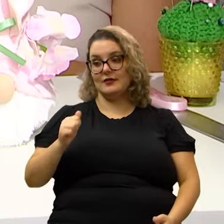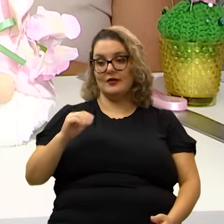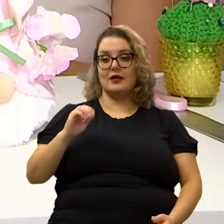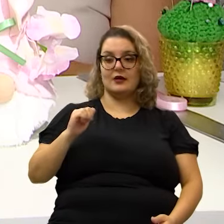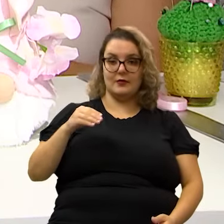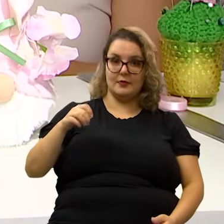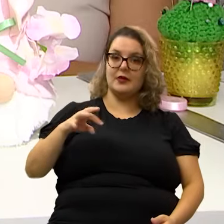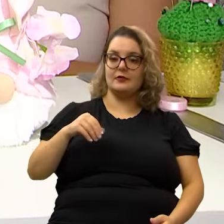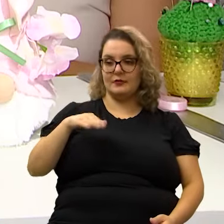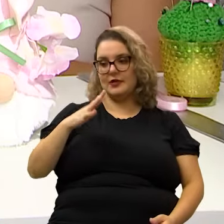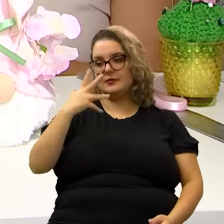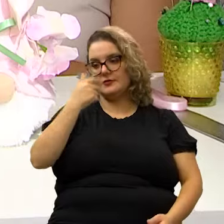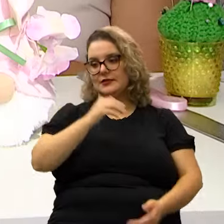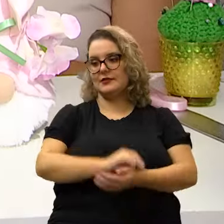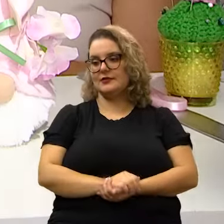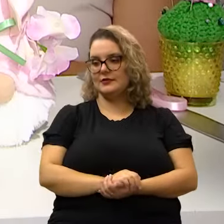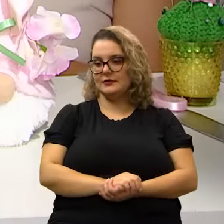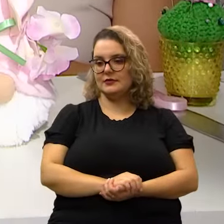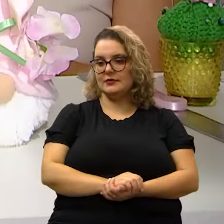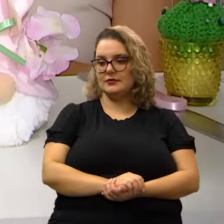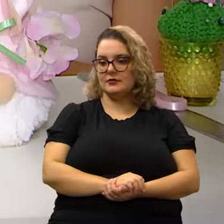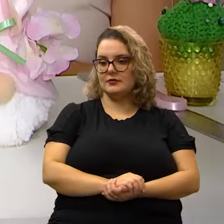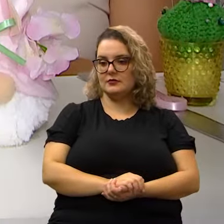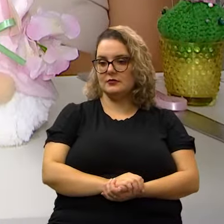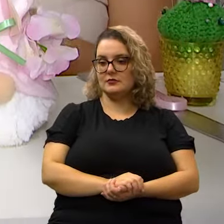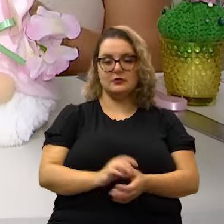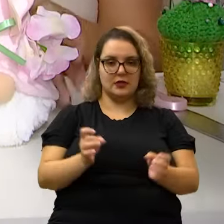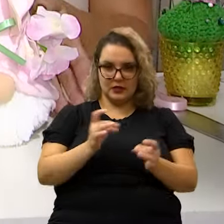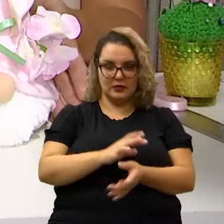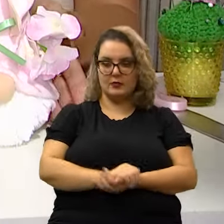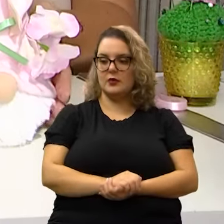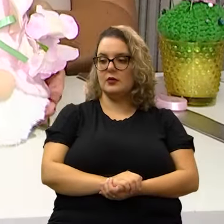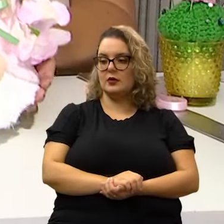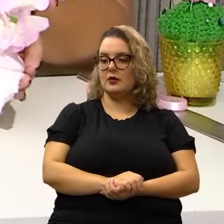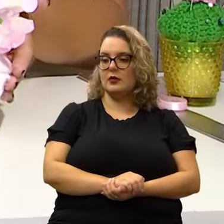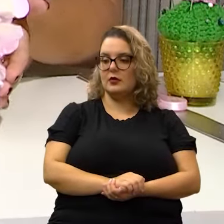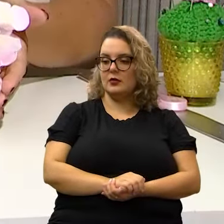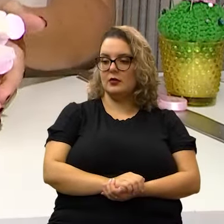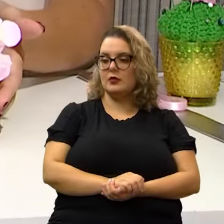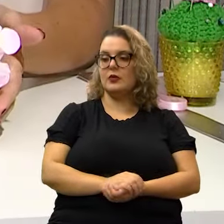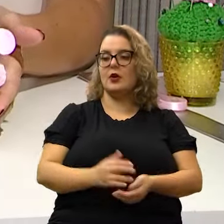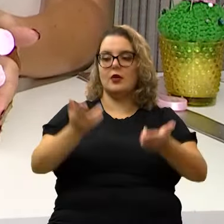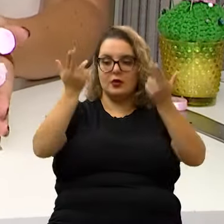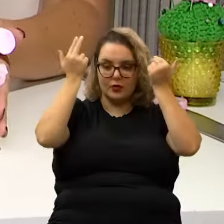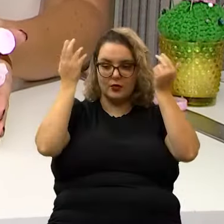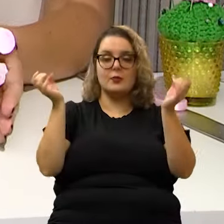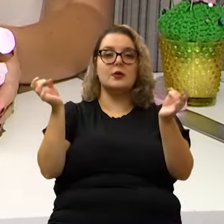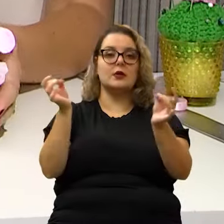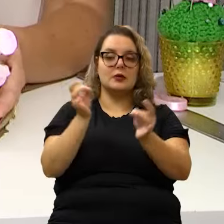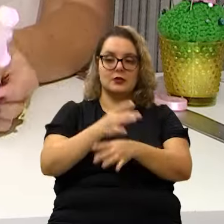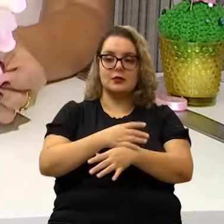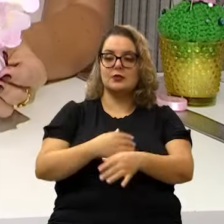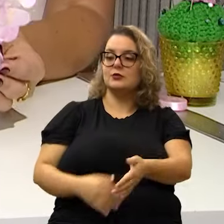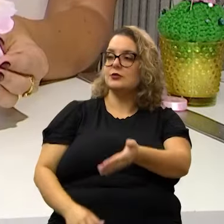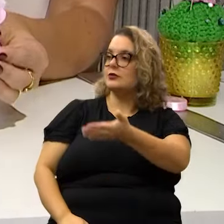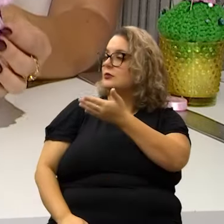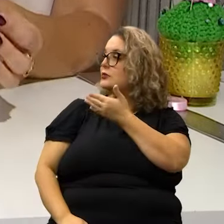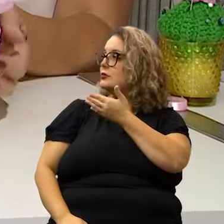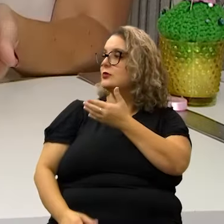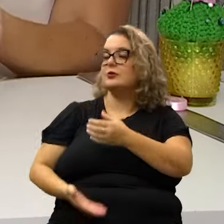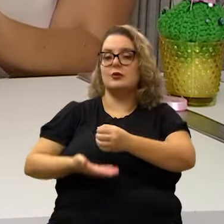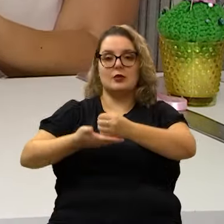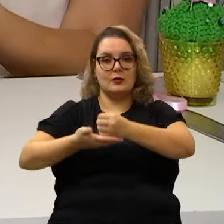bem mais bonito. Sim. E aí tá pronto. Estamos com o coelhinho pronto, aqui já com o